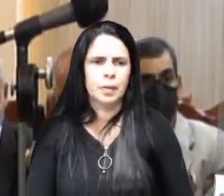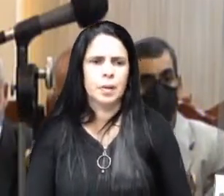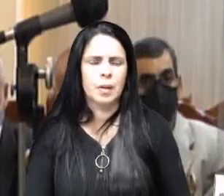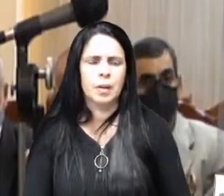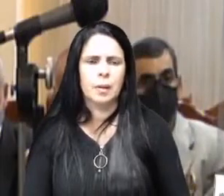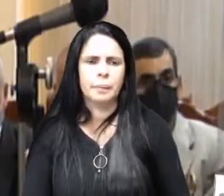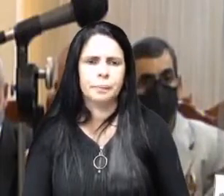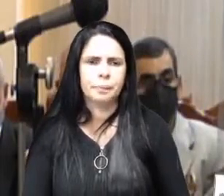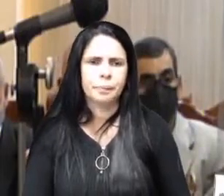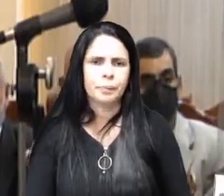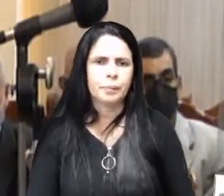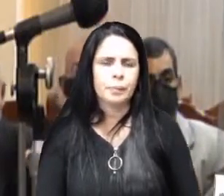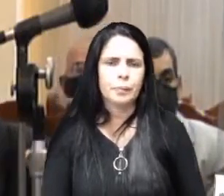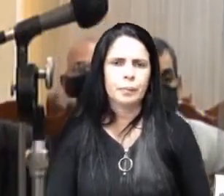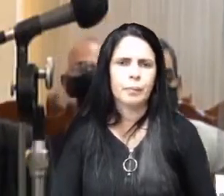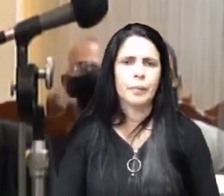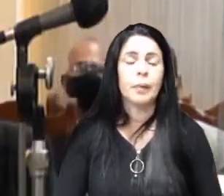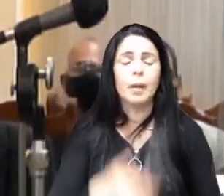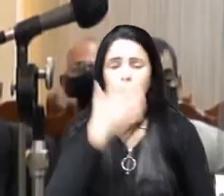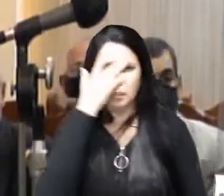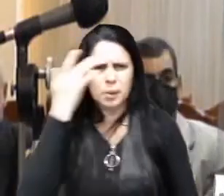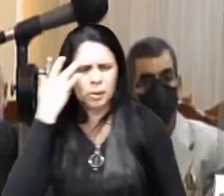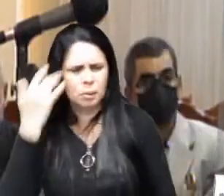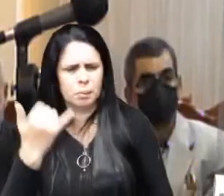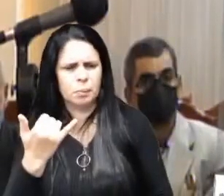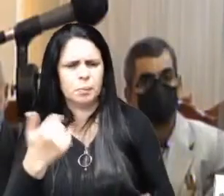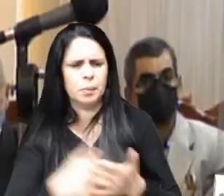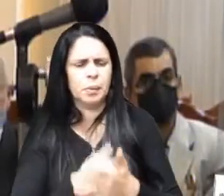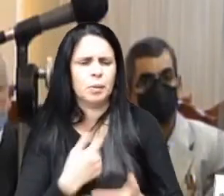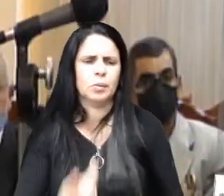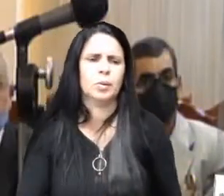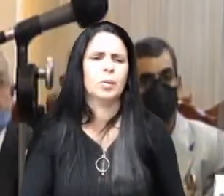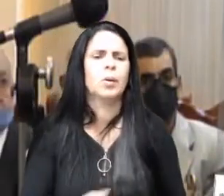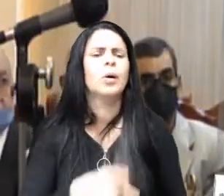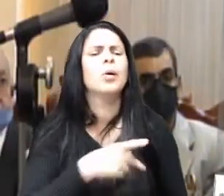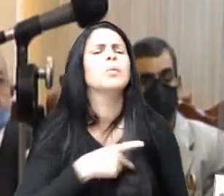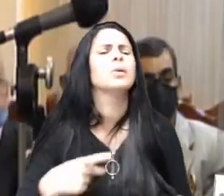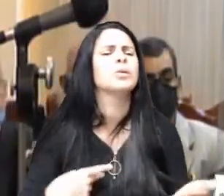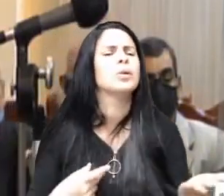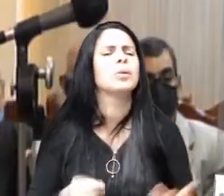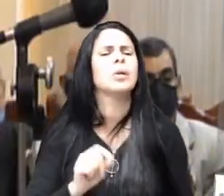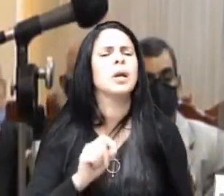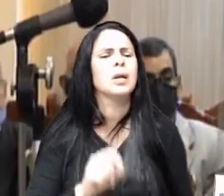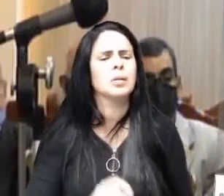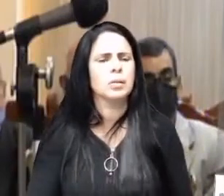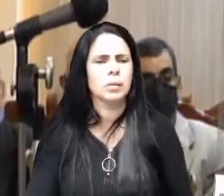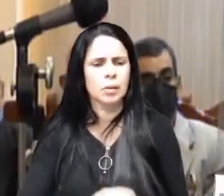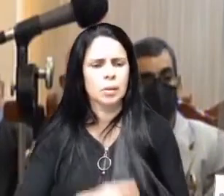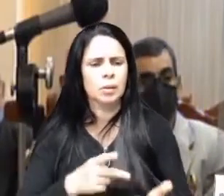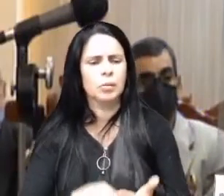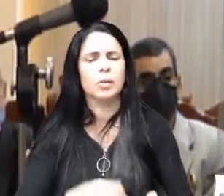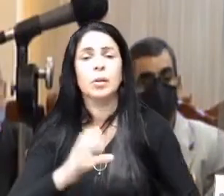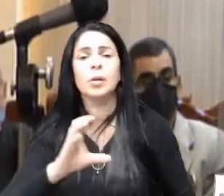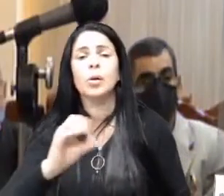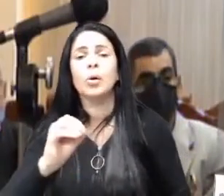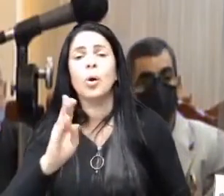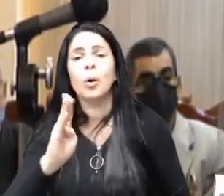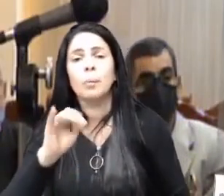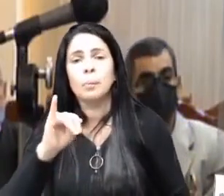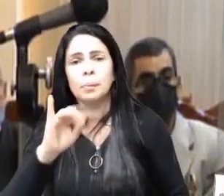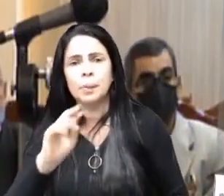pecados. Alguém me perguntou, pastor, cobrir aí é cobrir ser conivente? Não, não. Cobrir aí é dar ideia